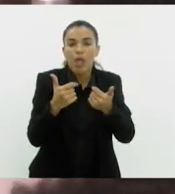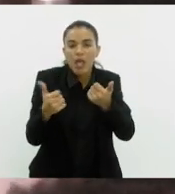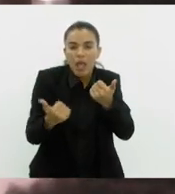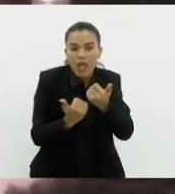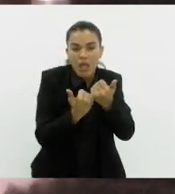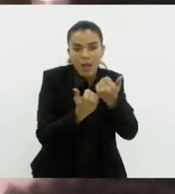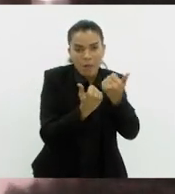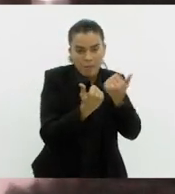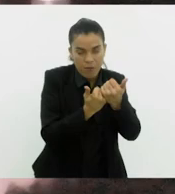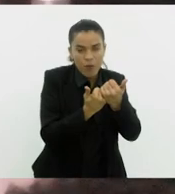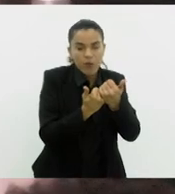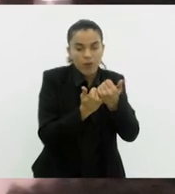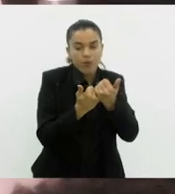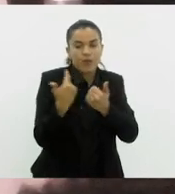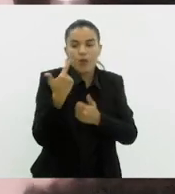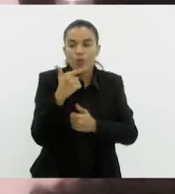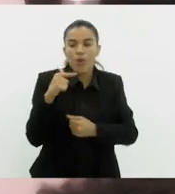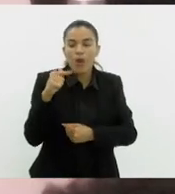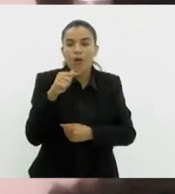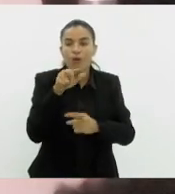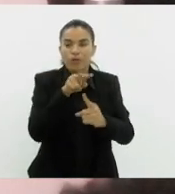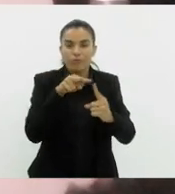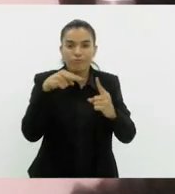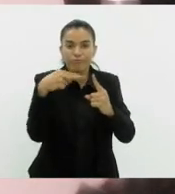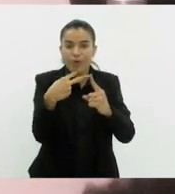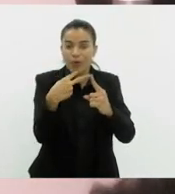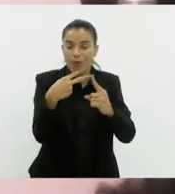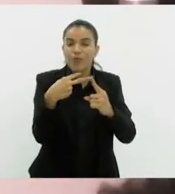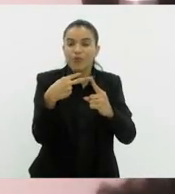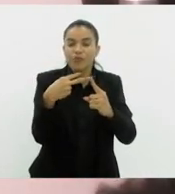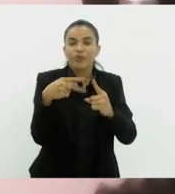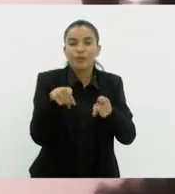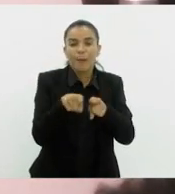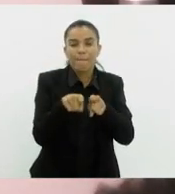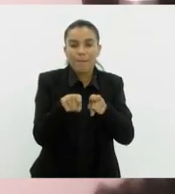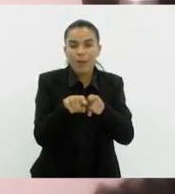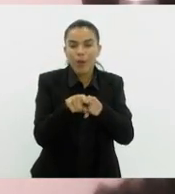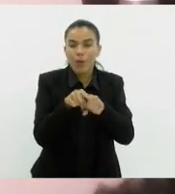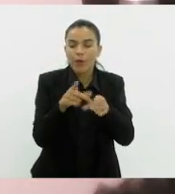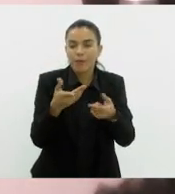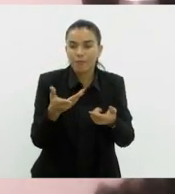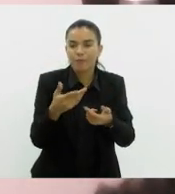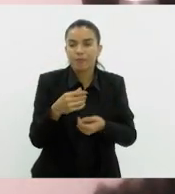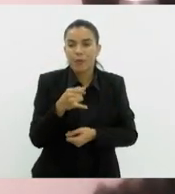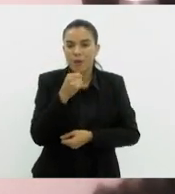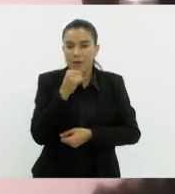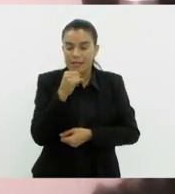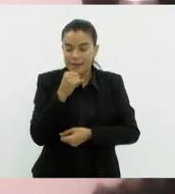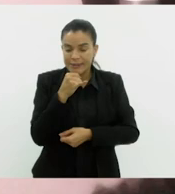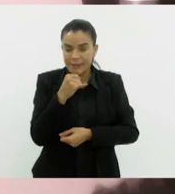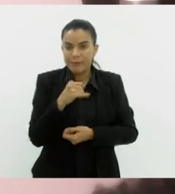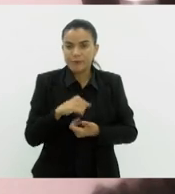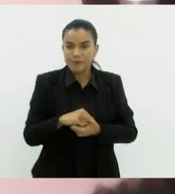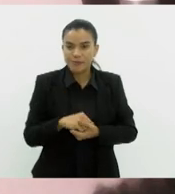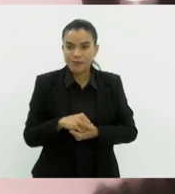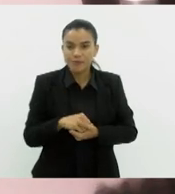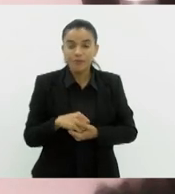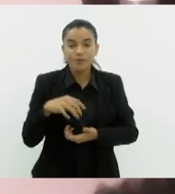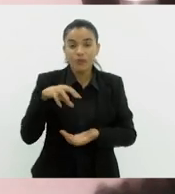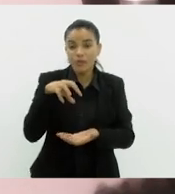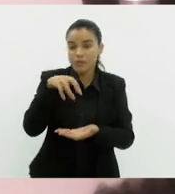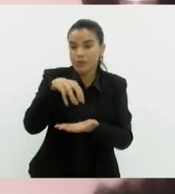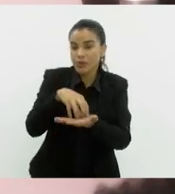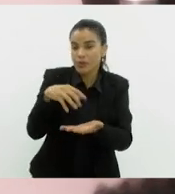nesse sentido. Um outro ponto importante é o olhar transversal para o cuidado. Então, a gente precisa, por exemplo, de postos de saúde